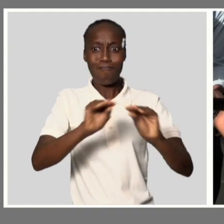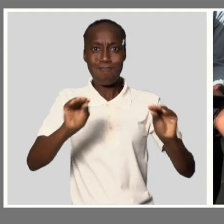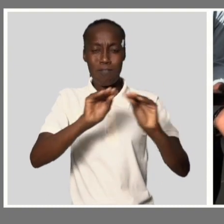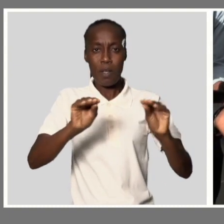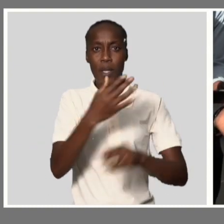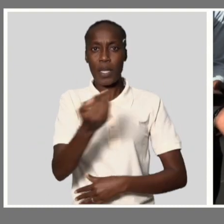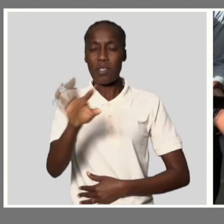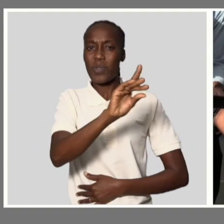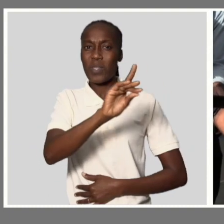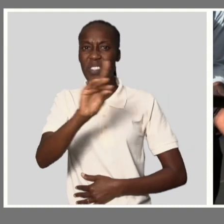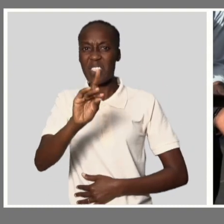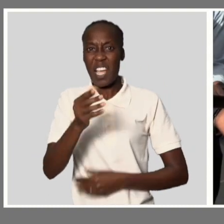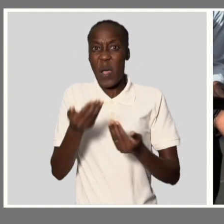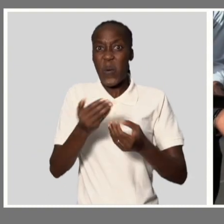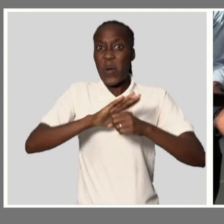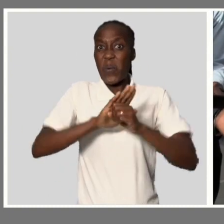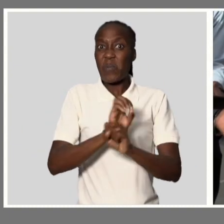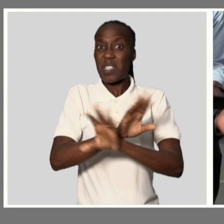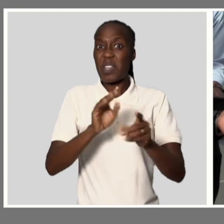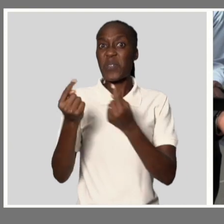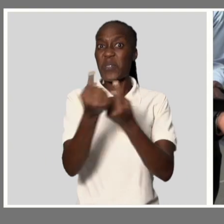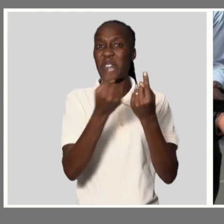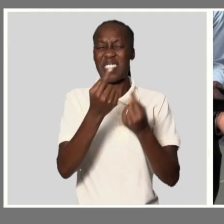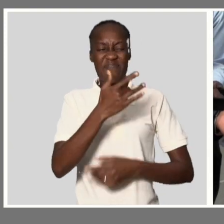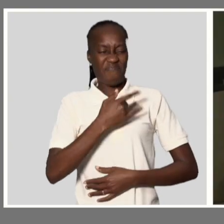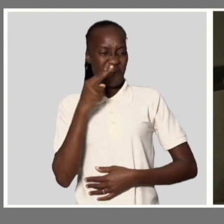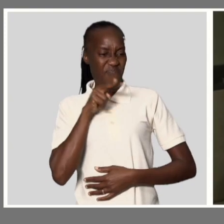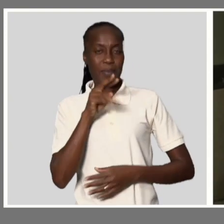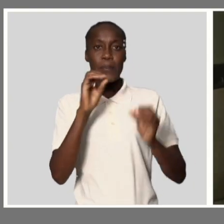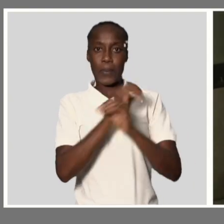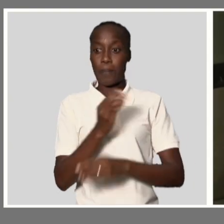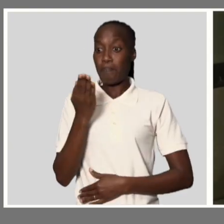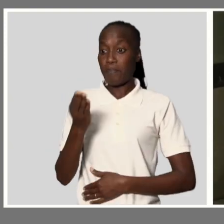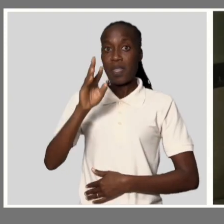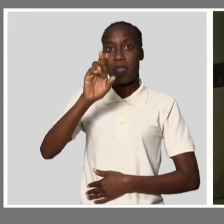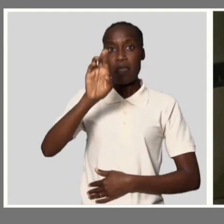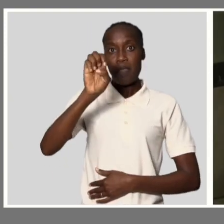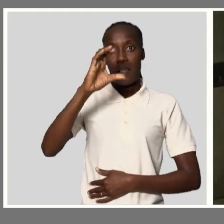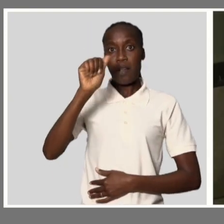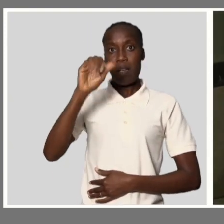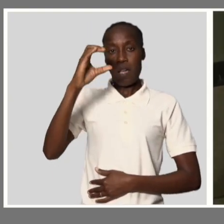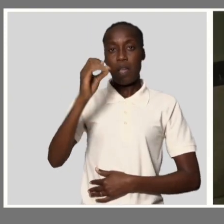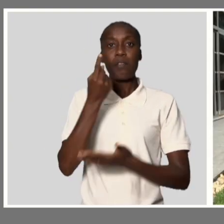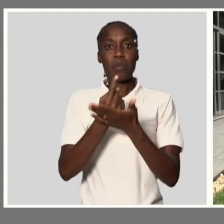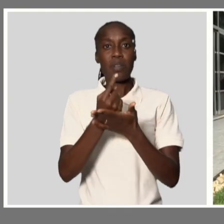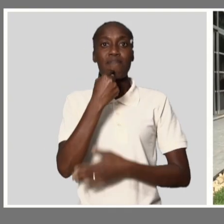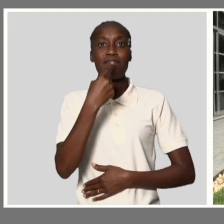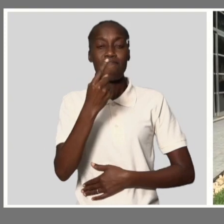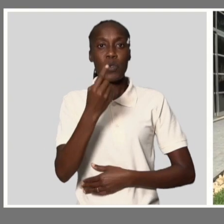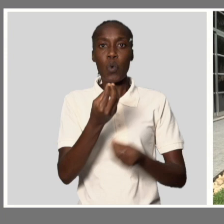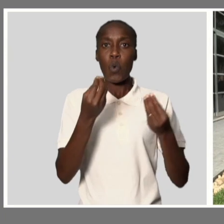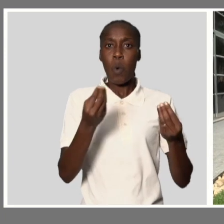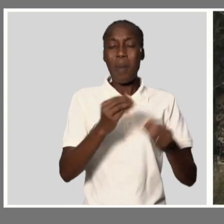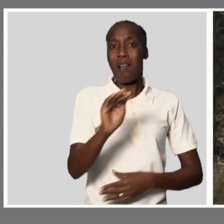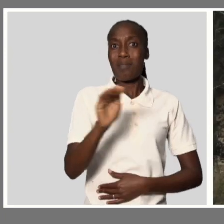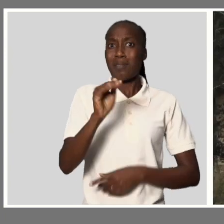com crianças com deficiência, infelizmente nesse tempo de Covid não se fizeram sentir. Para a RECAC, é importante tomar em consideração as